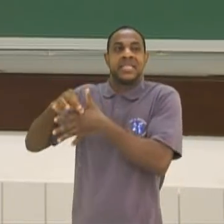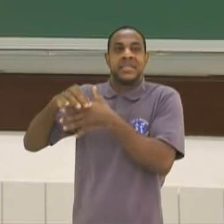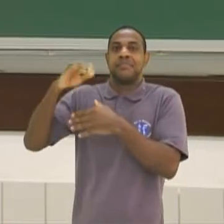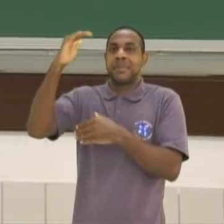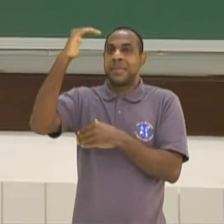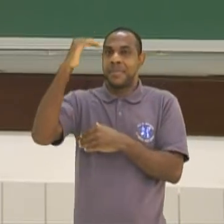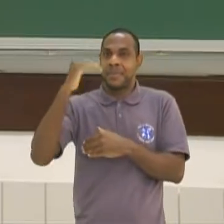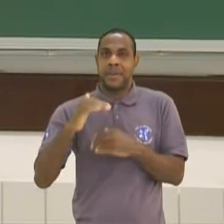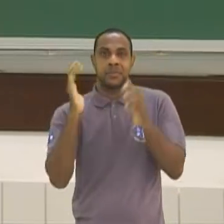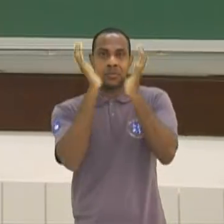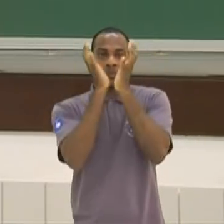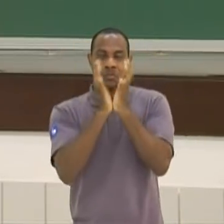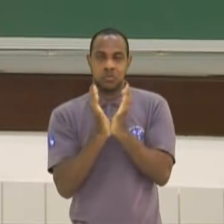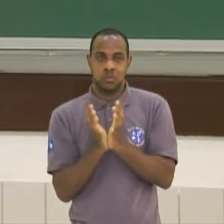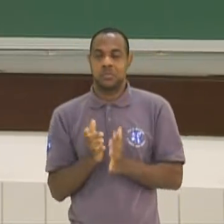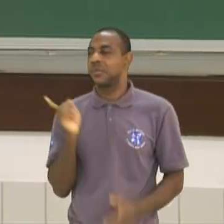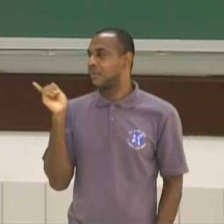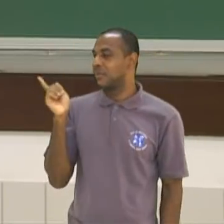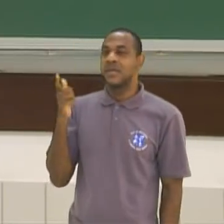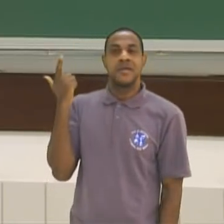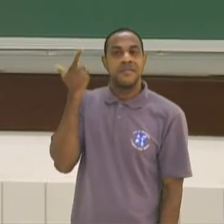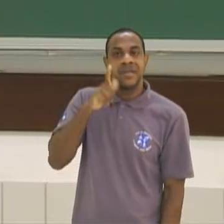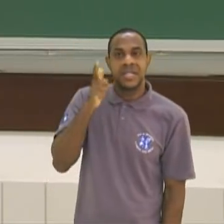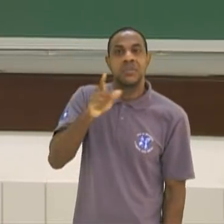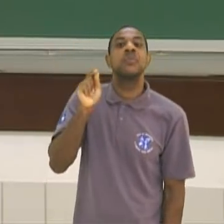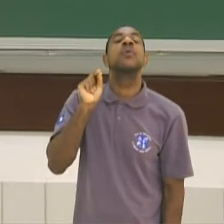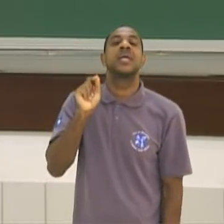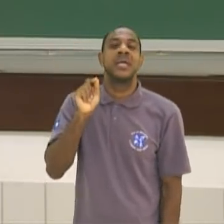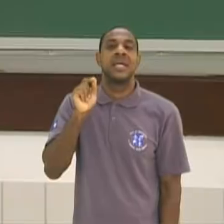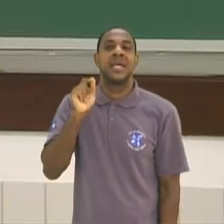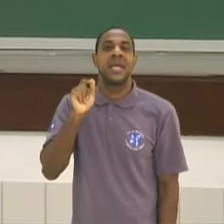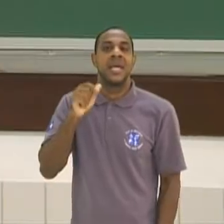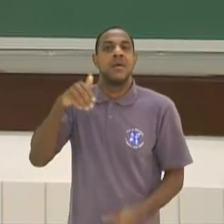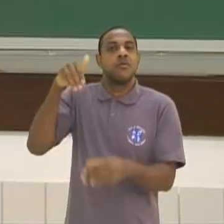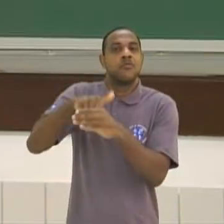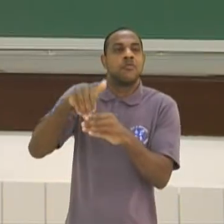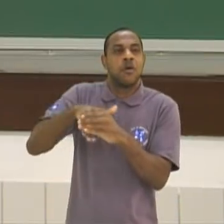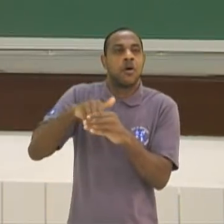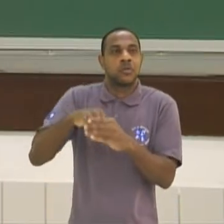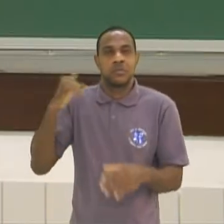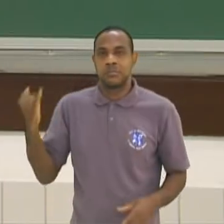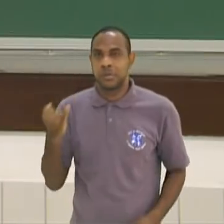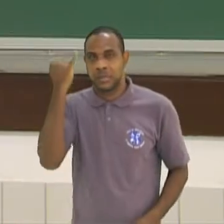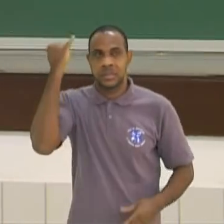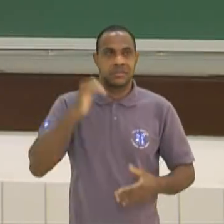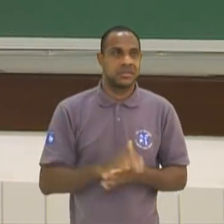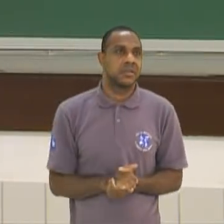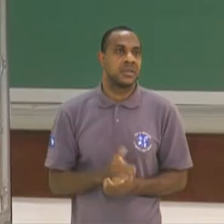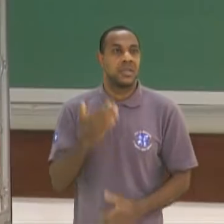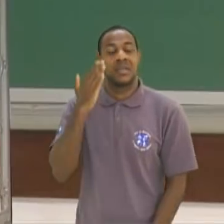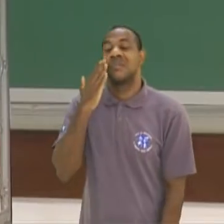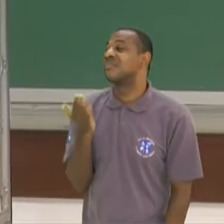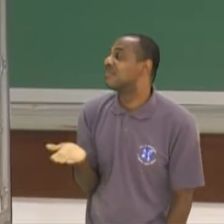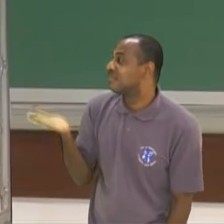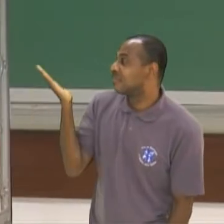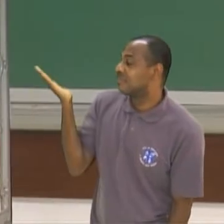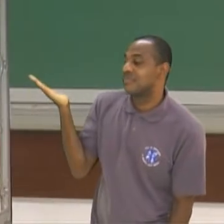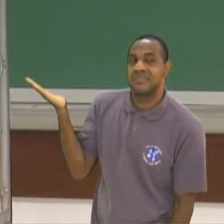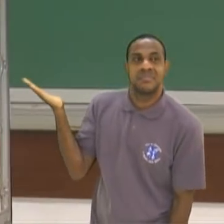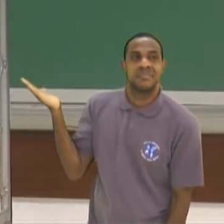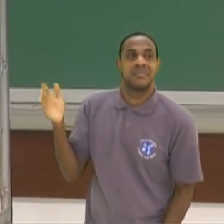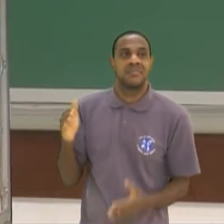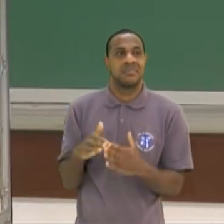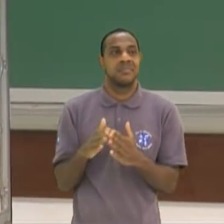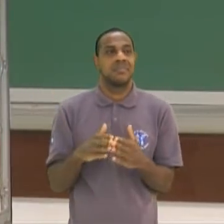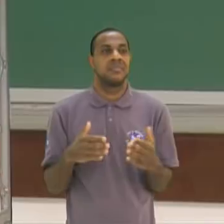de oposição vencendo as eleições em importantes estados do Brasil. Aqui você tem, do seu lado